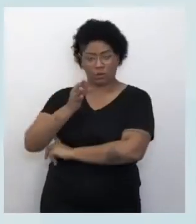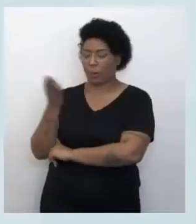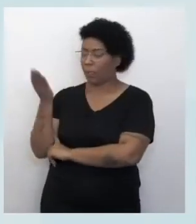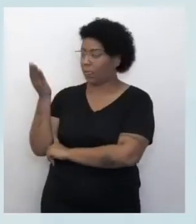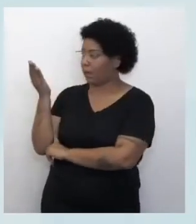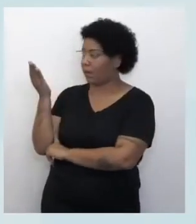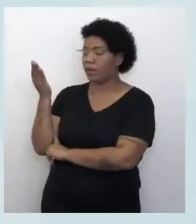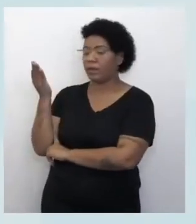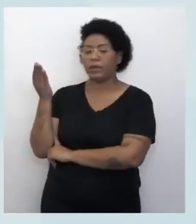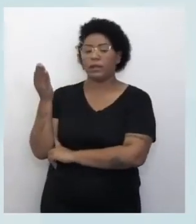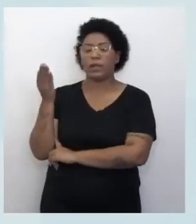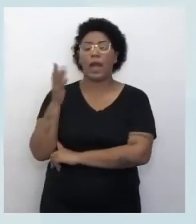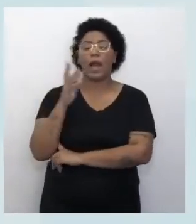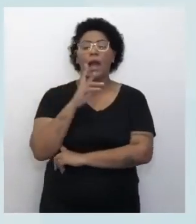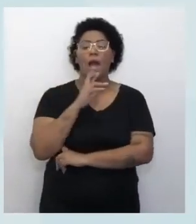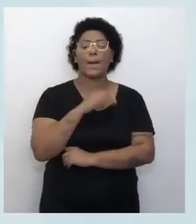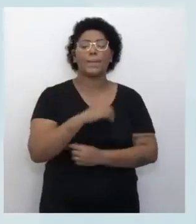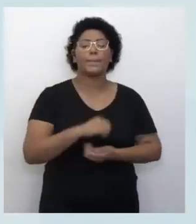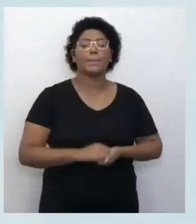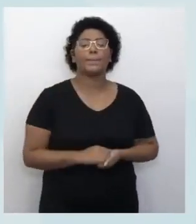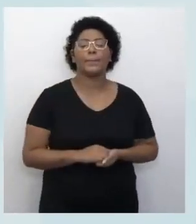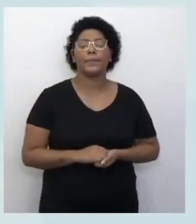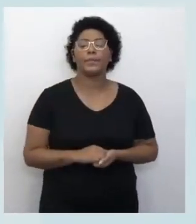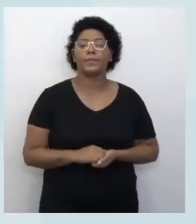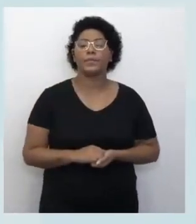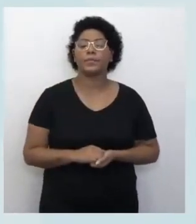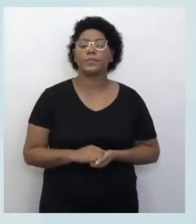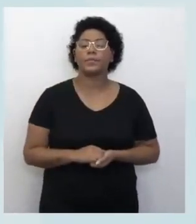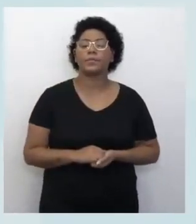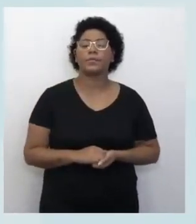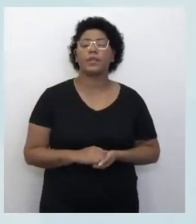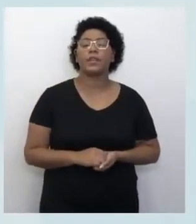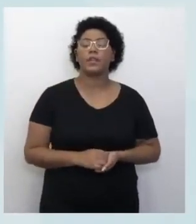dar 58 mais 73,